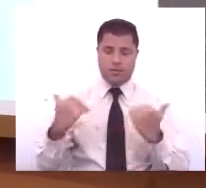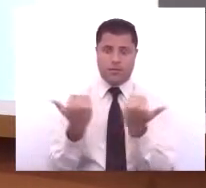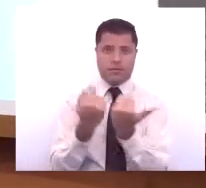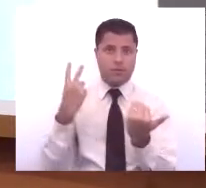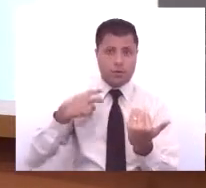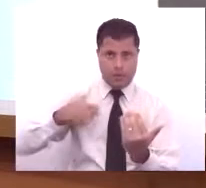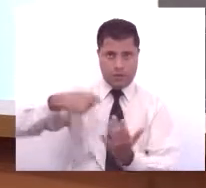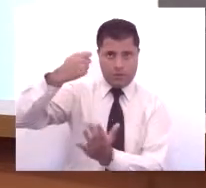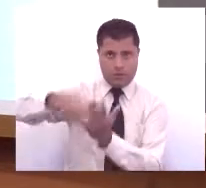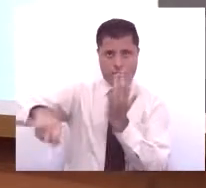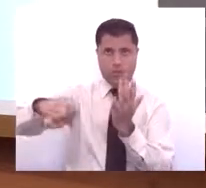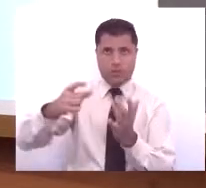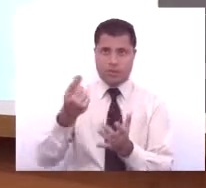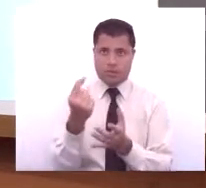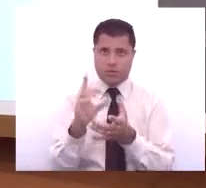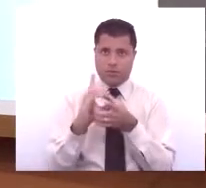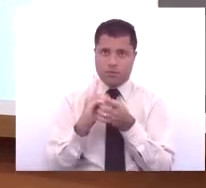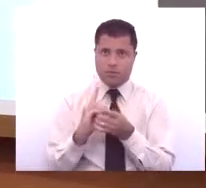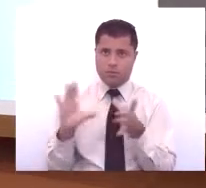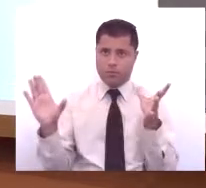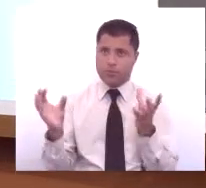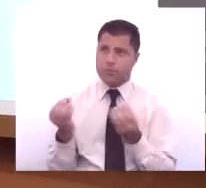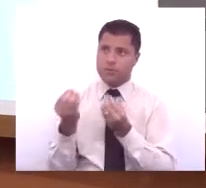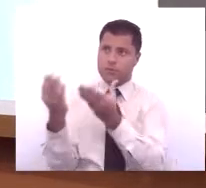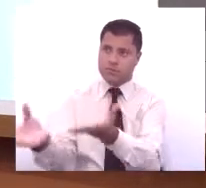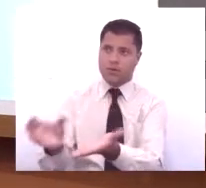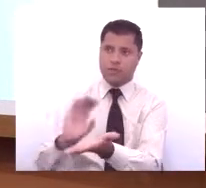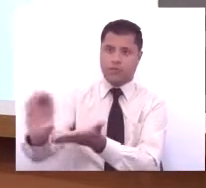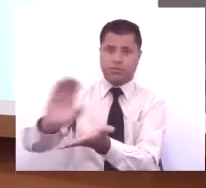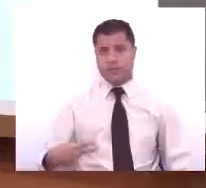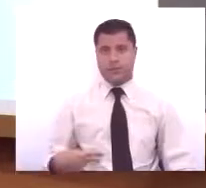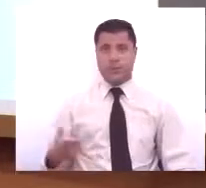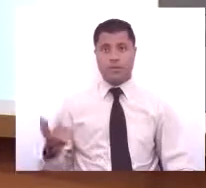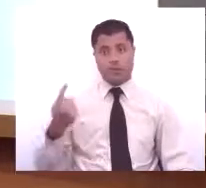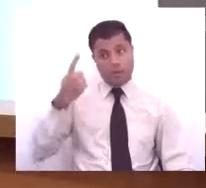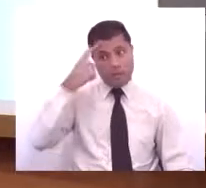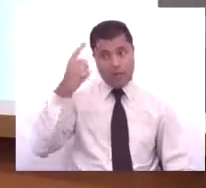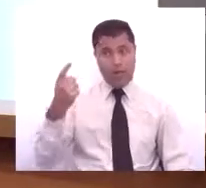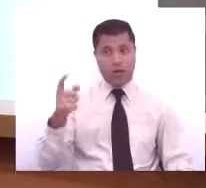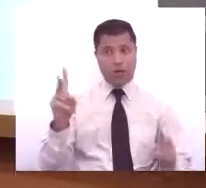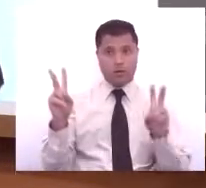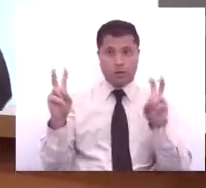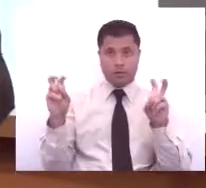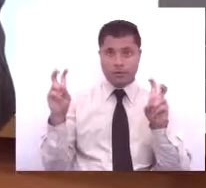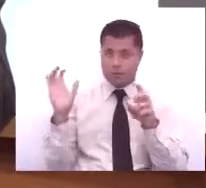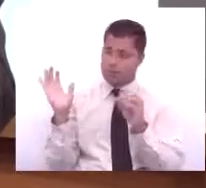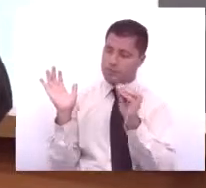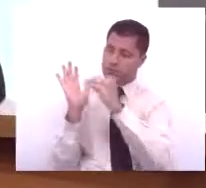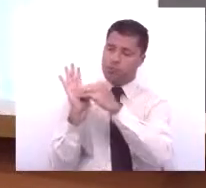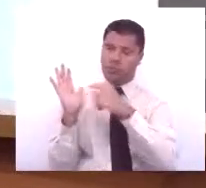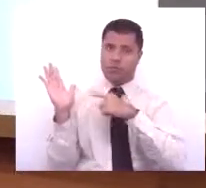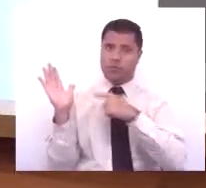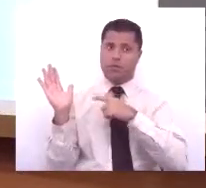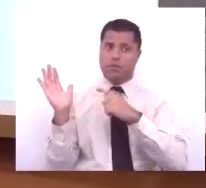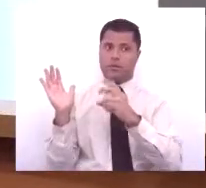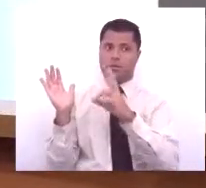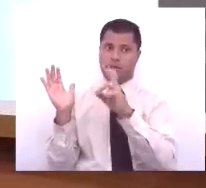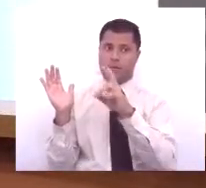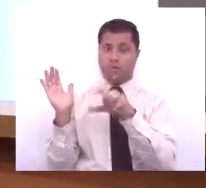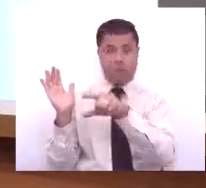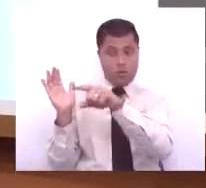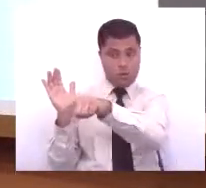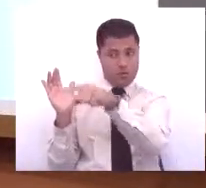assinando a liberação de verbas de gabinete consideradas irregulares em 2009. Olha aqui, entre aspas, senhor Pedro Notaro,